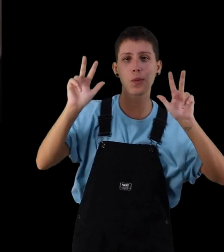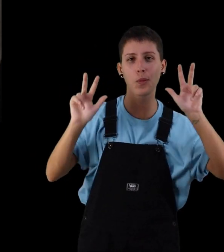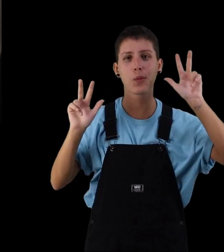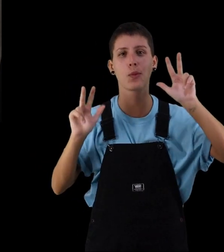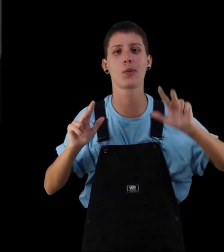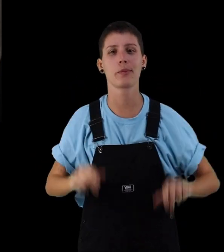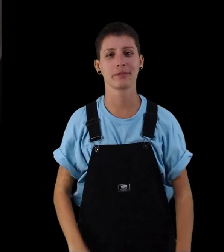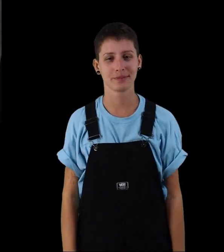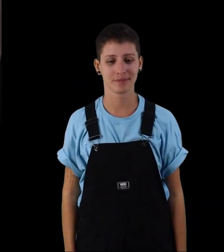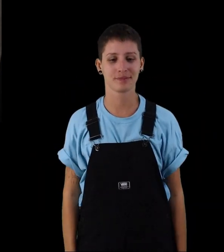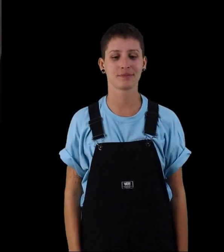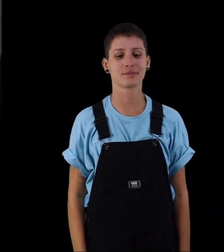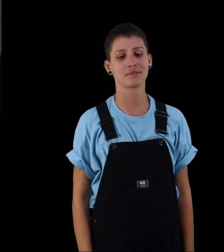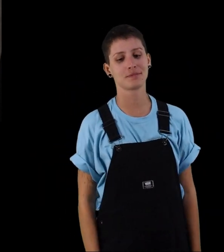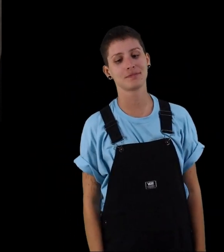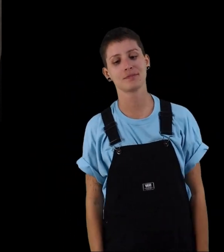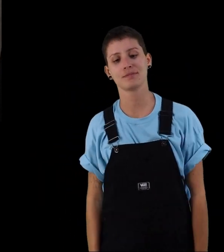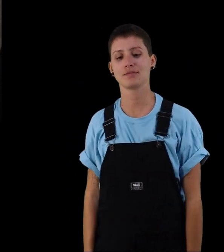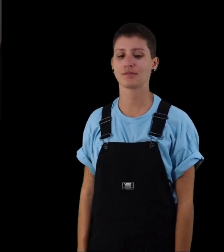Mão de Márcio desenha o rosto de um boi de mamão.